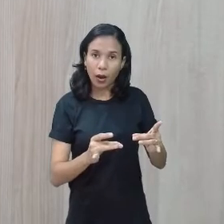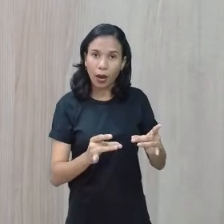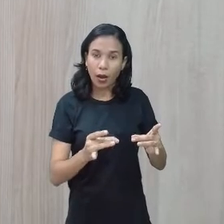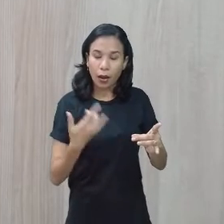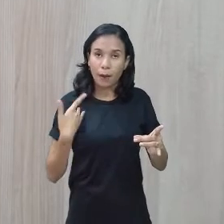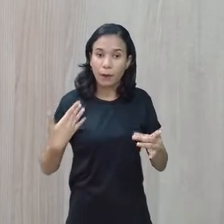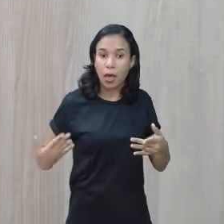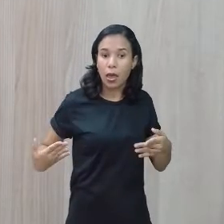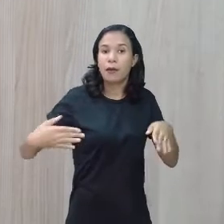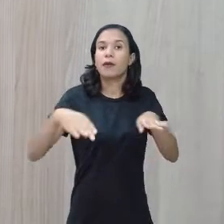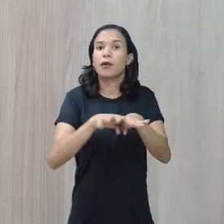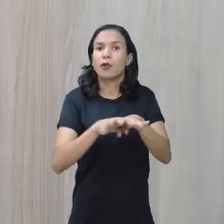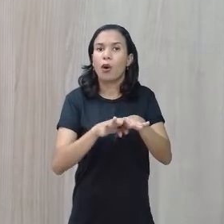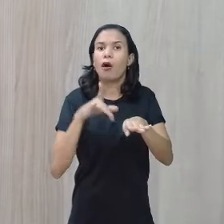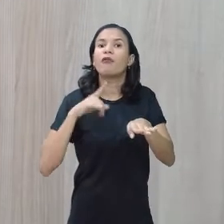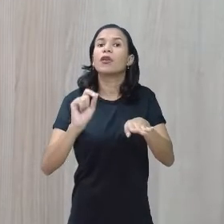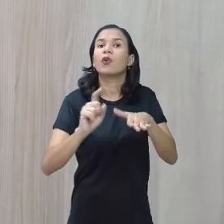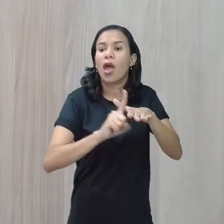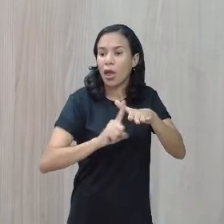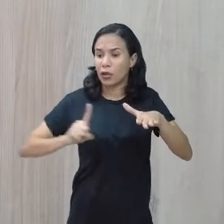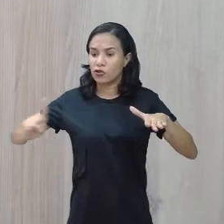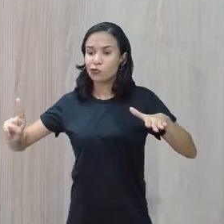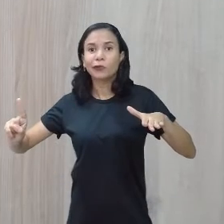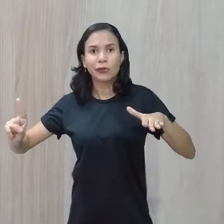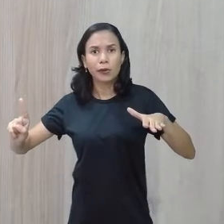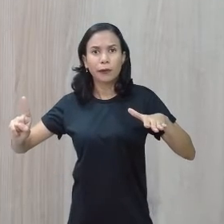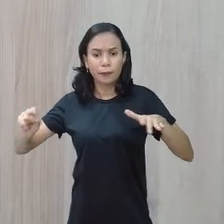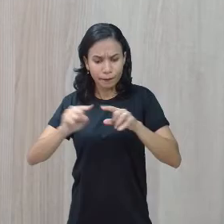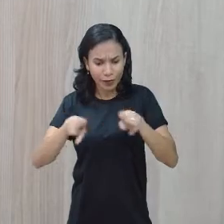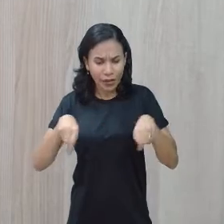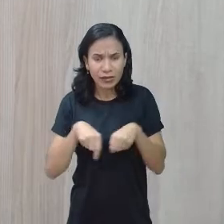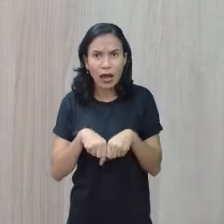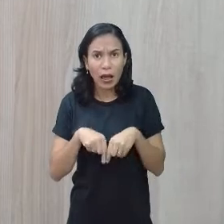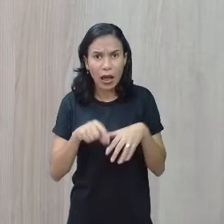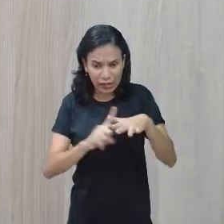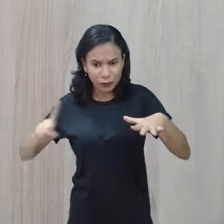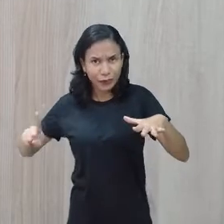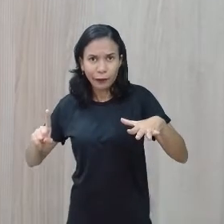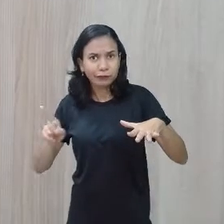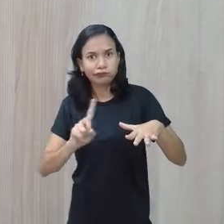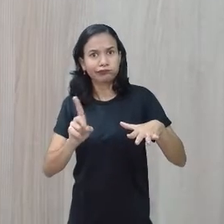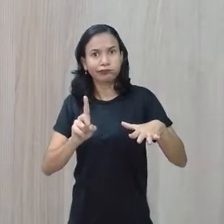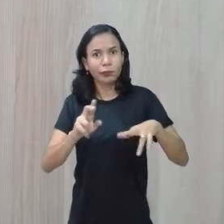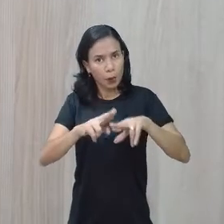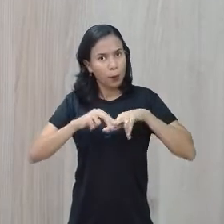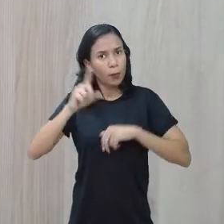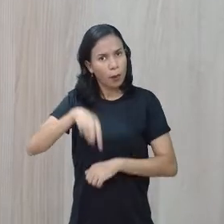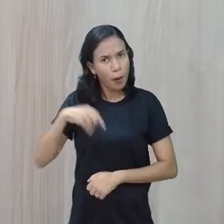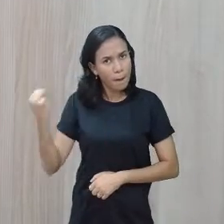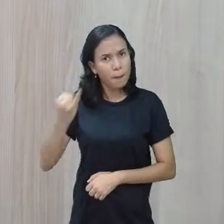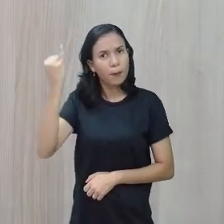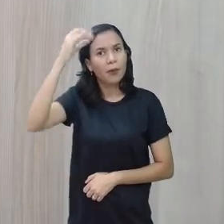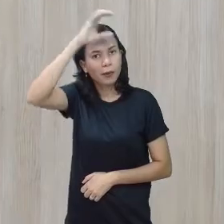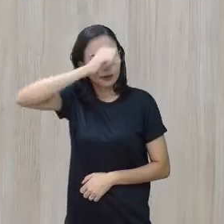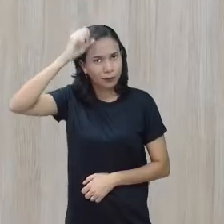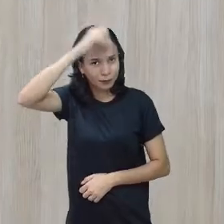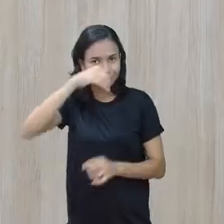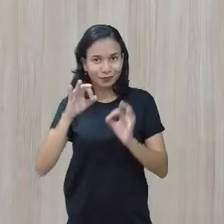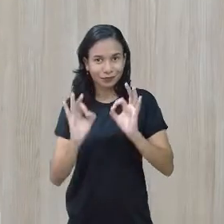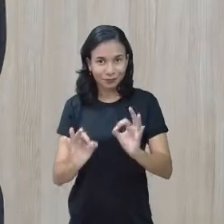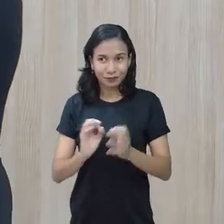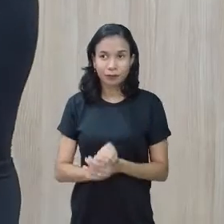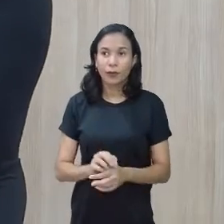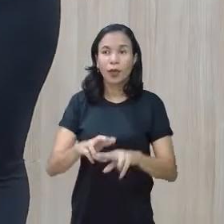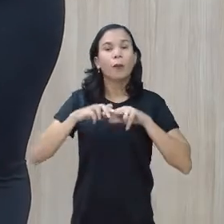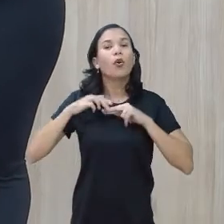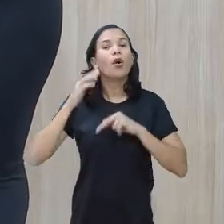começar a fazer exclusão dentro da própria sala de aula. Então, essas técnicas são importantíssimas. Exatamente. Vamos